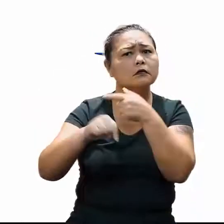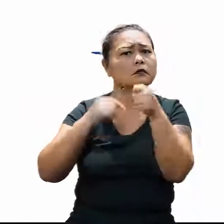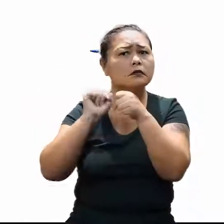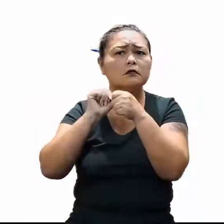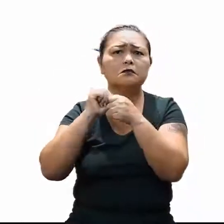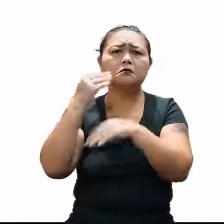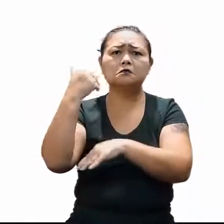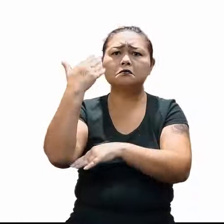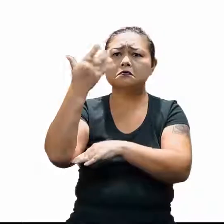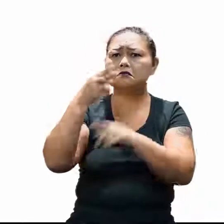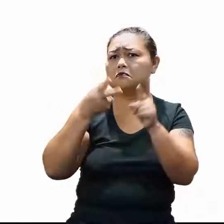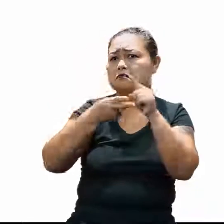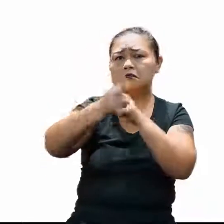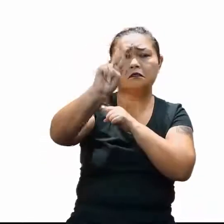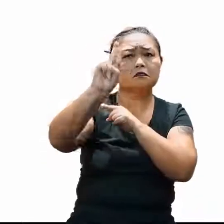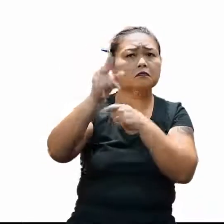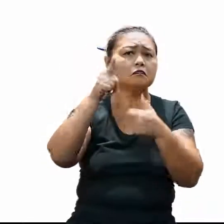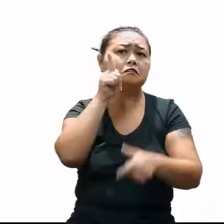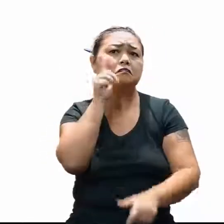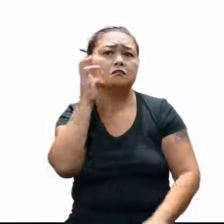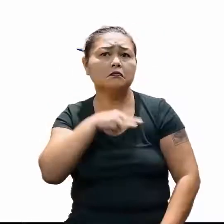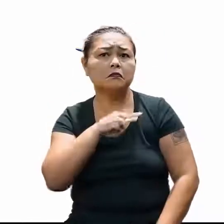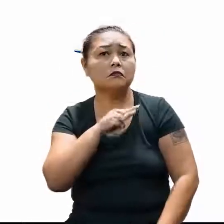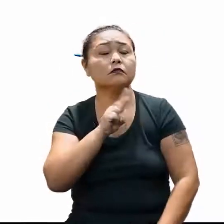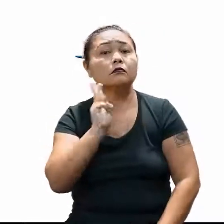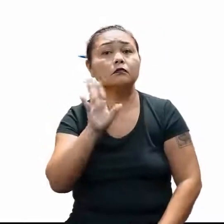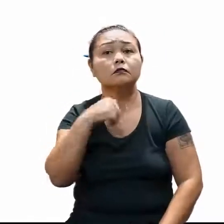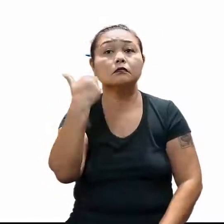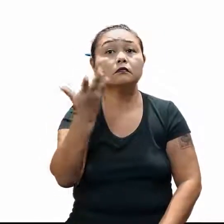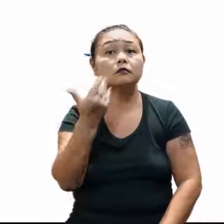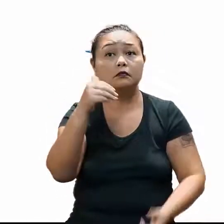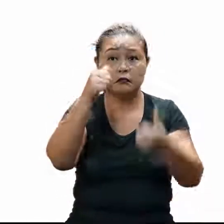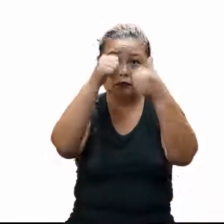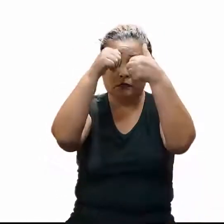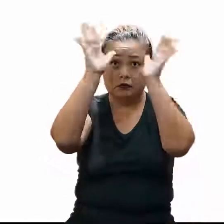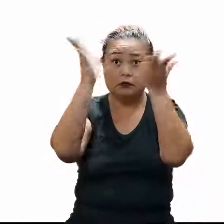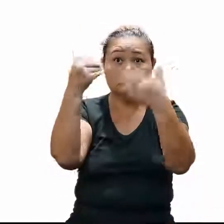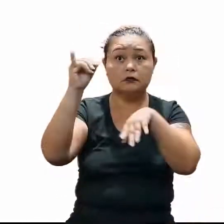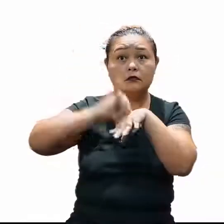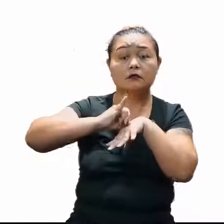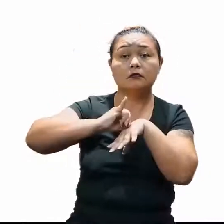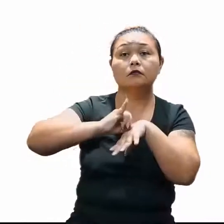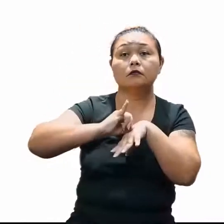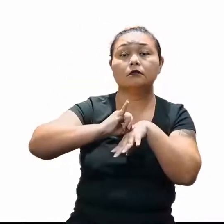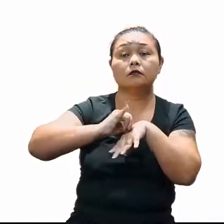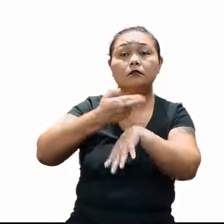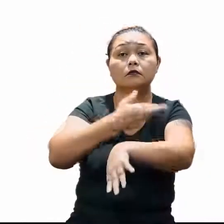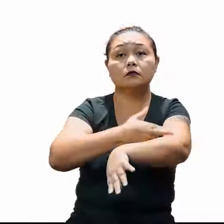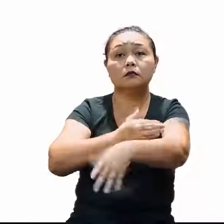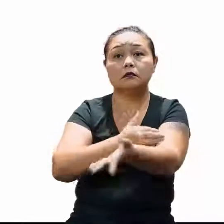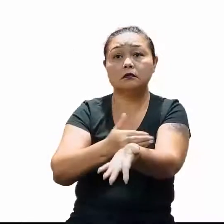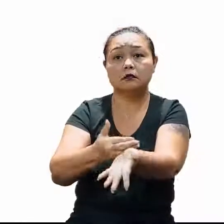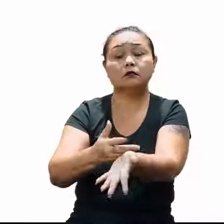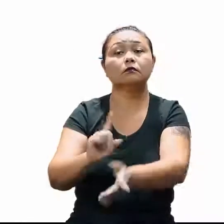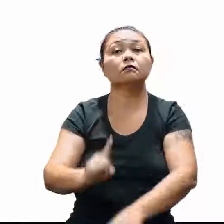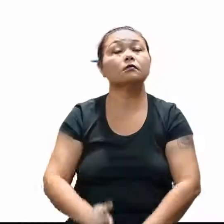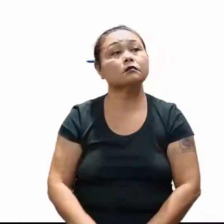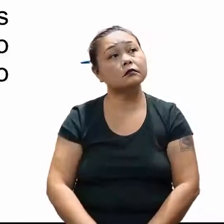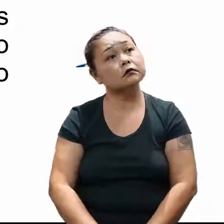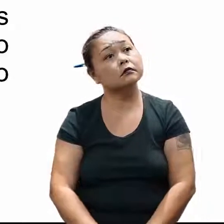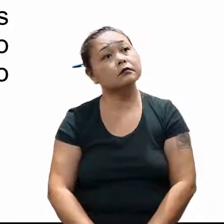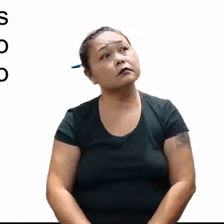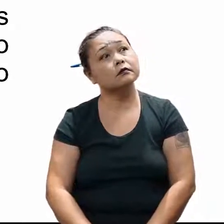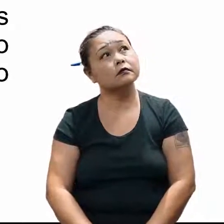linha telegráfica ela deu continuidade, vai para Guajará-Mirim e vai para o Rio Branco, no Acre, para fazer esse contato aí.